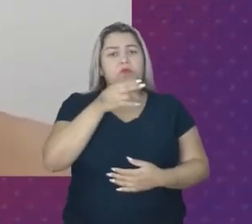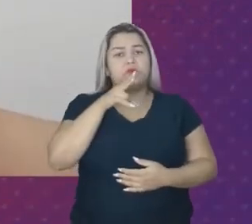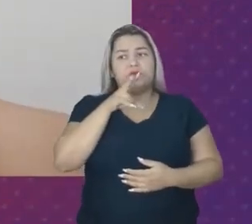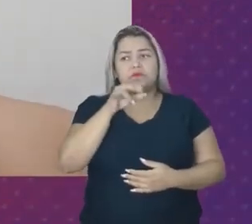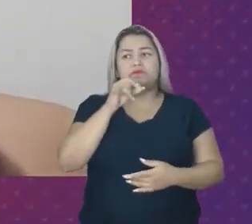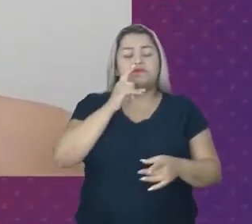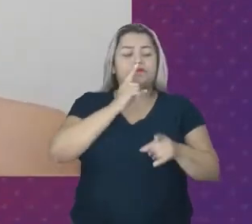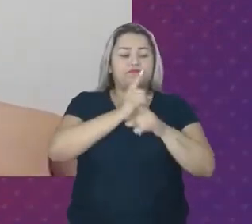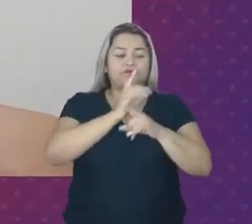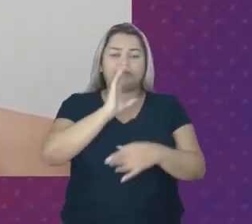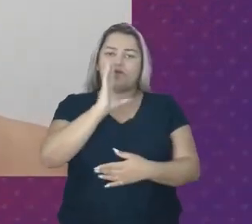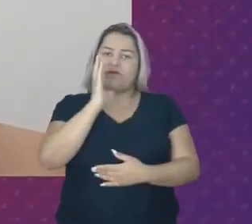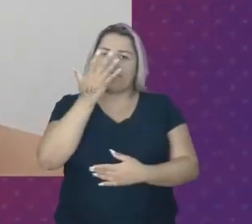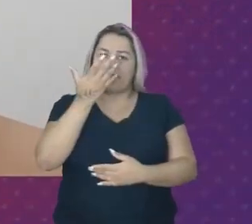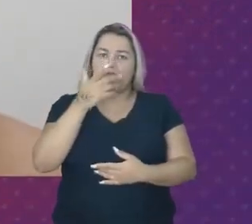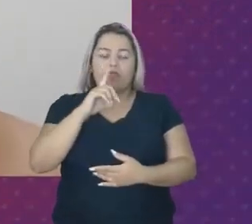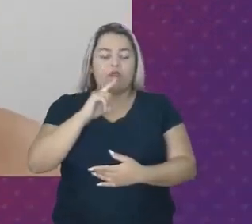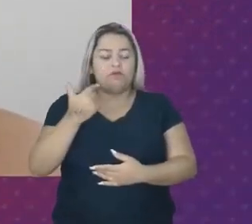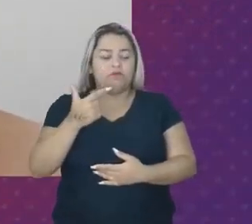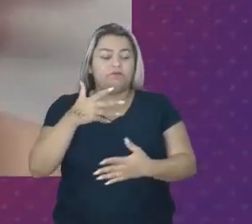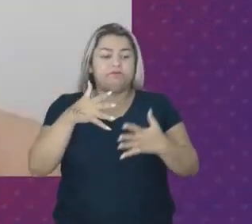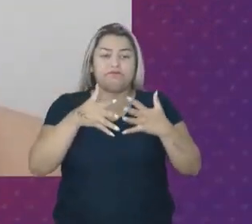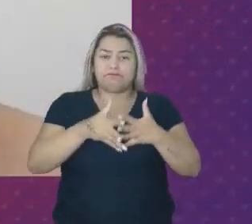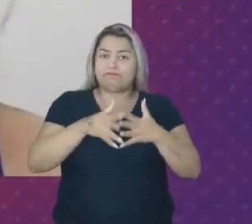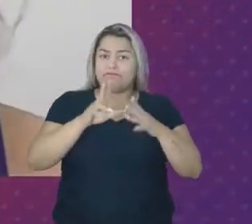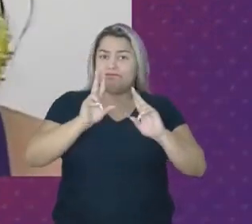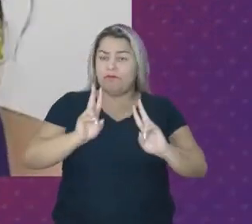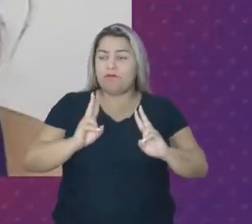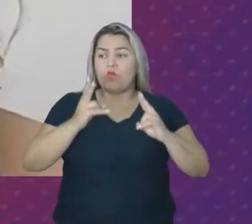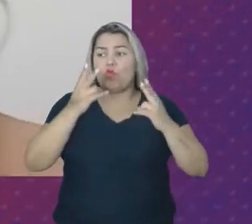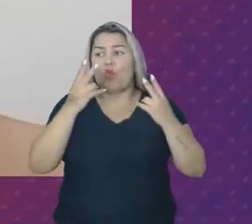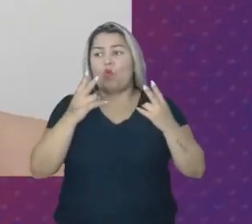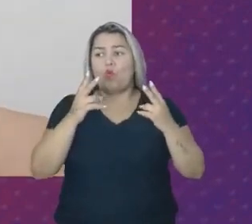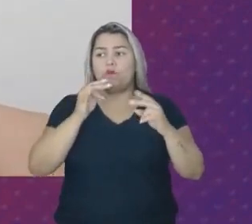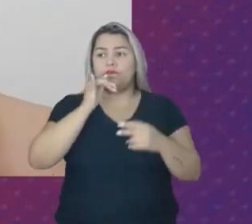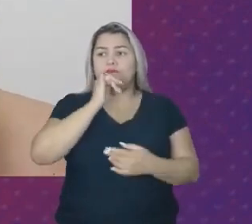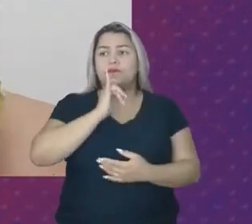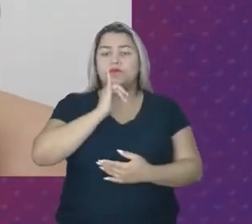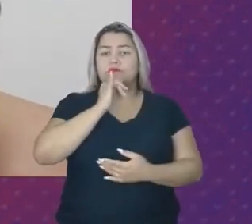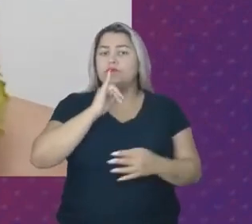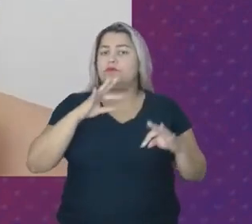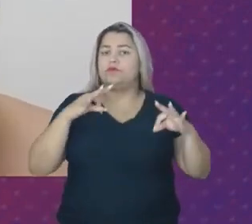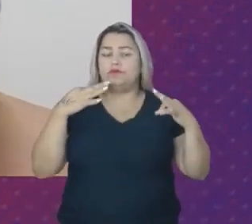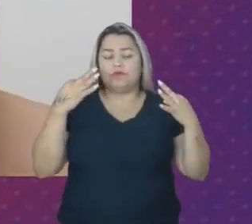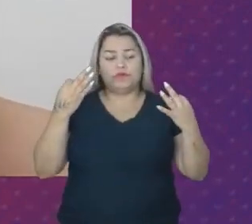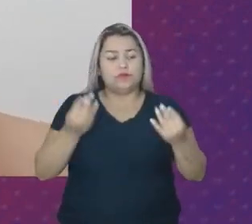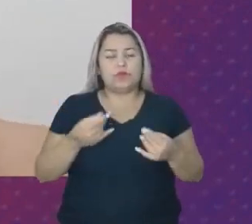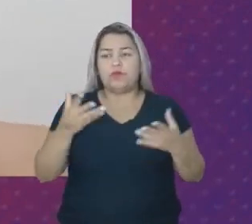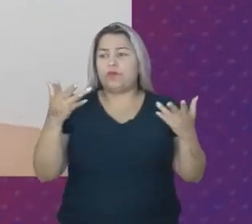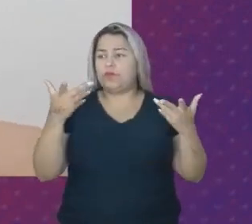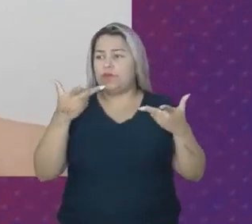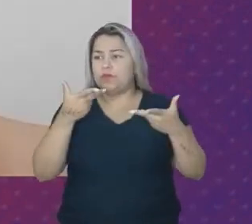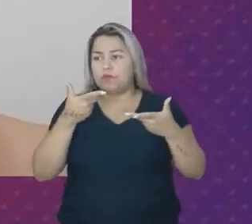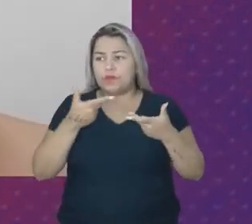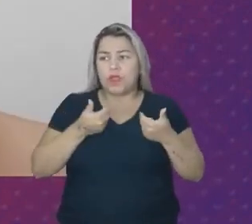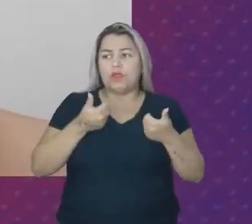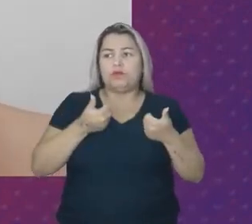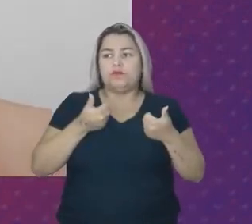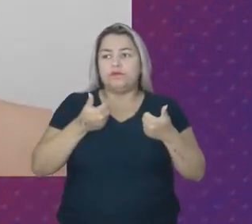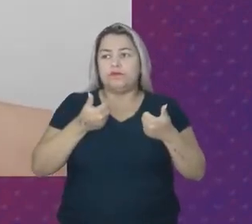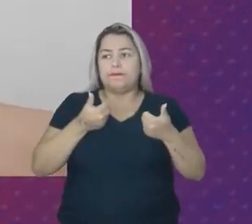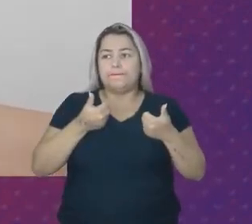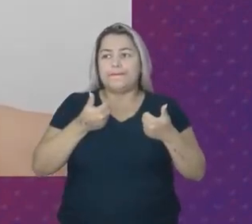com soluções descomplicadas, para valorizar, por exemplo, todos os tipos de beleza. Acho que